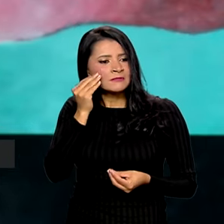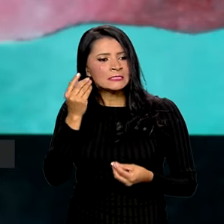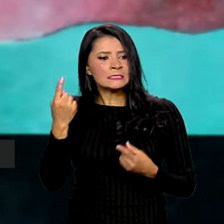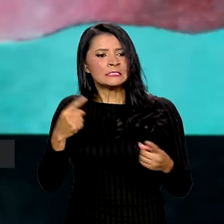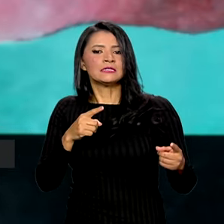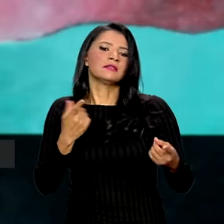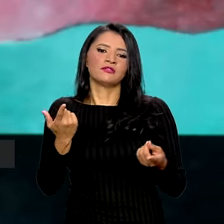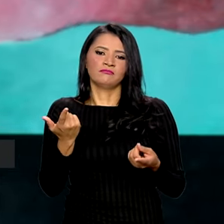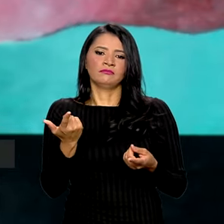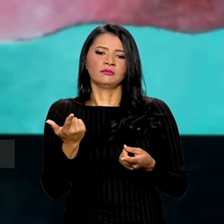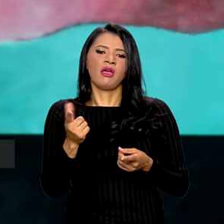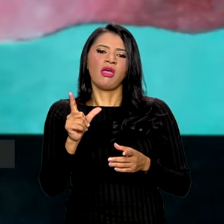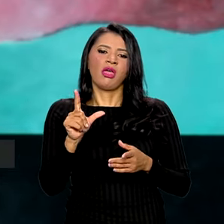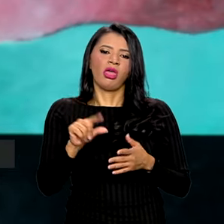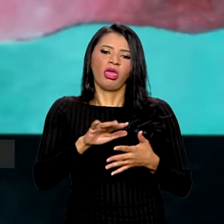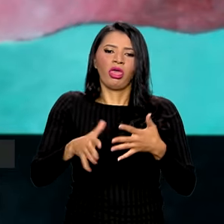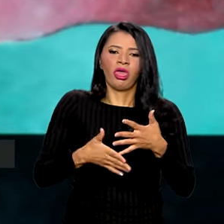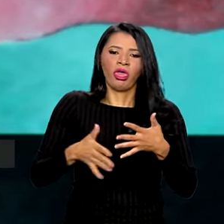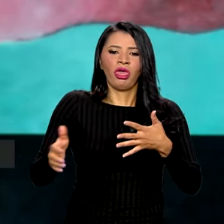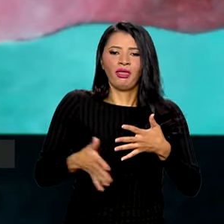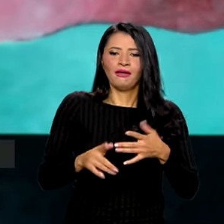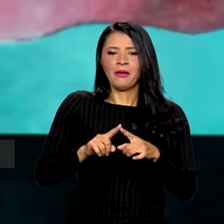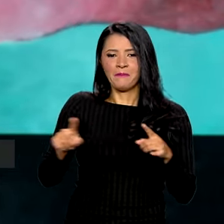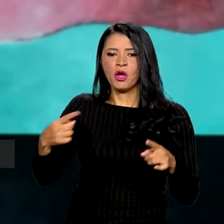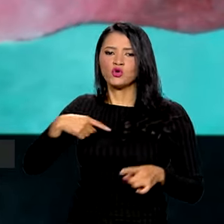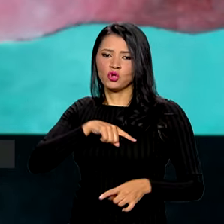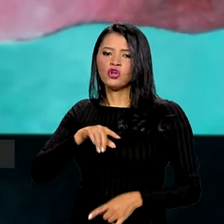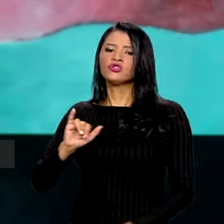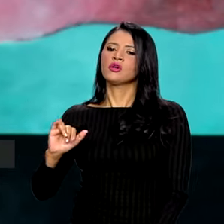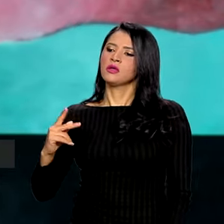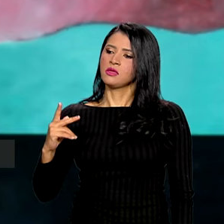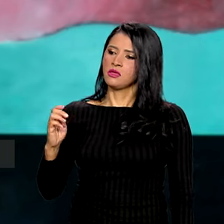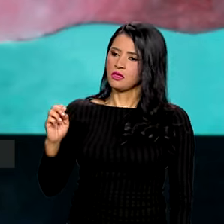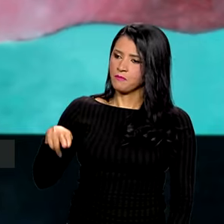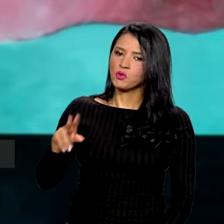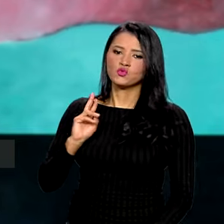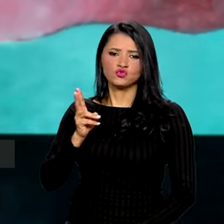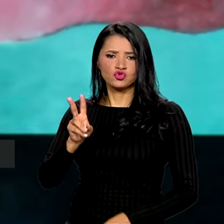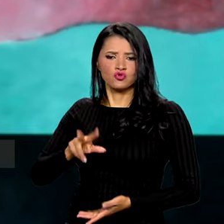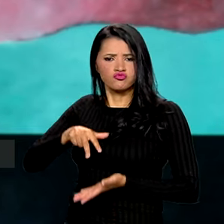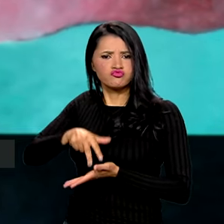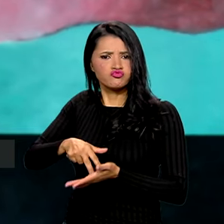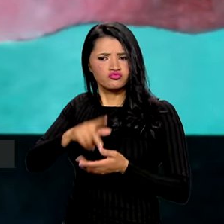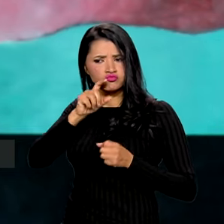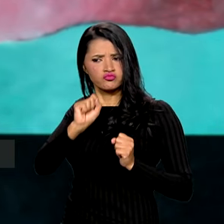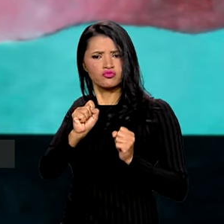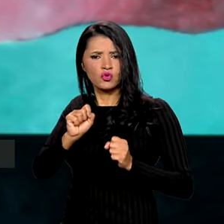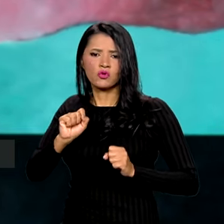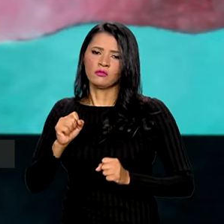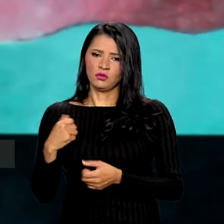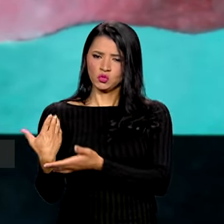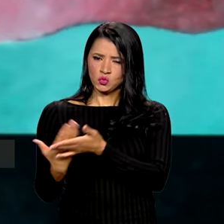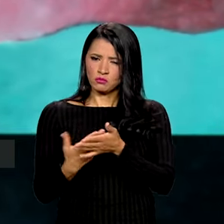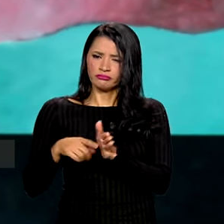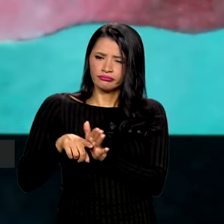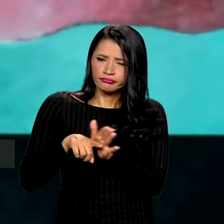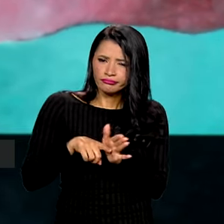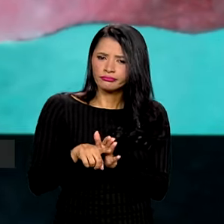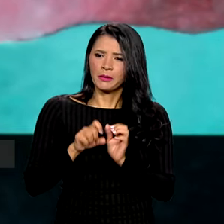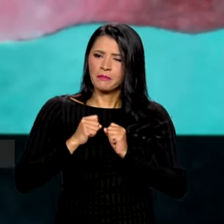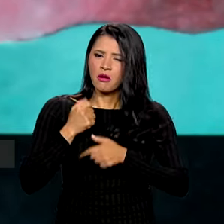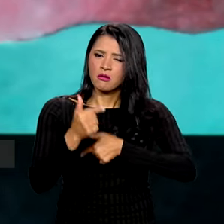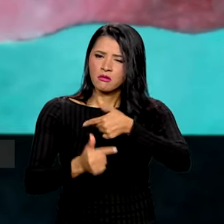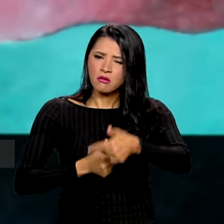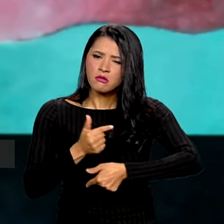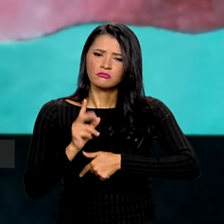tentou se desqualificar, mas o nosso INPE continua firme e forte, fazendo o dever de casa, que é todos